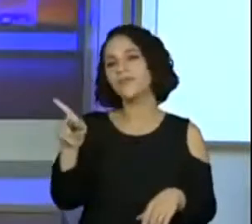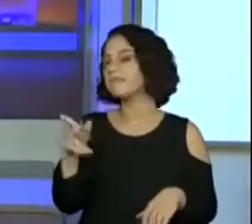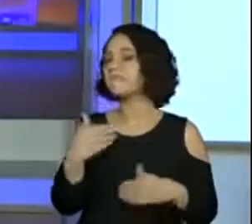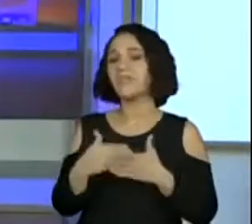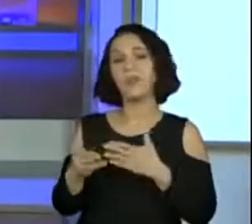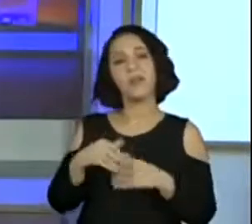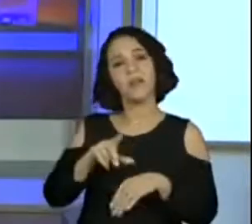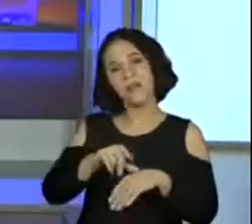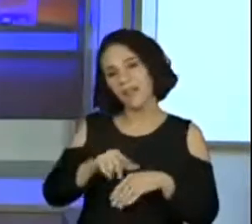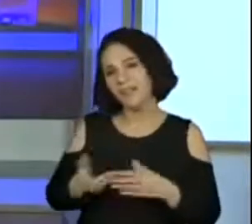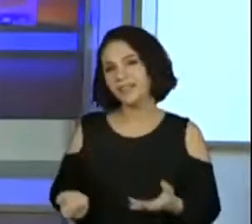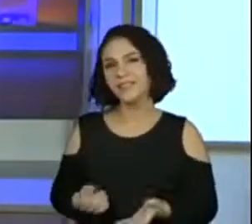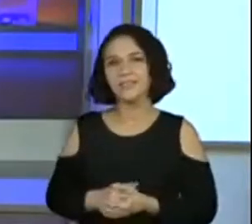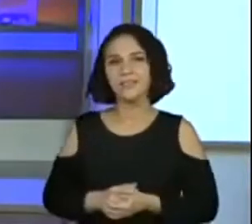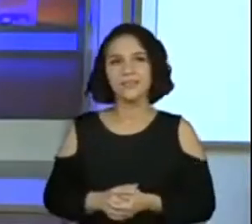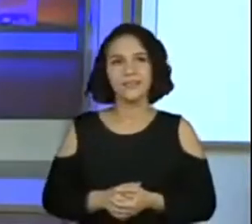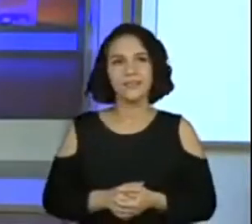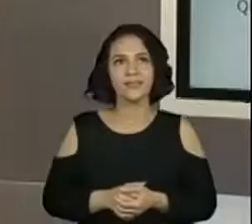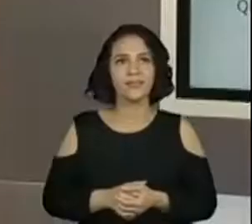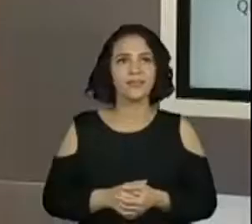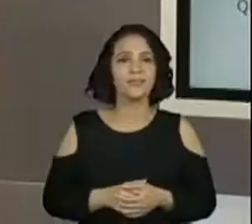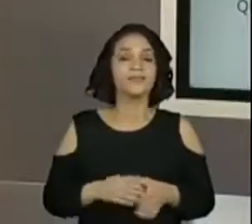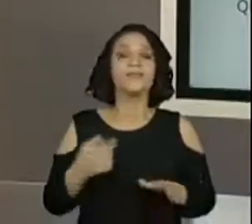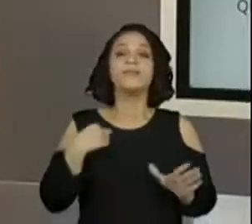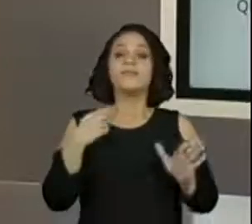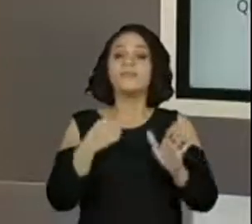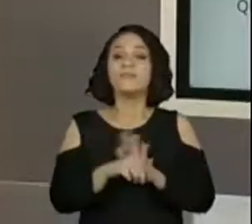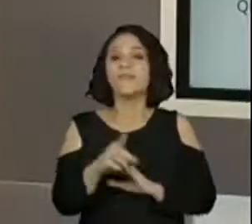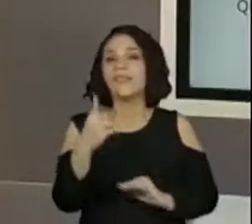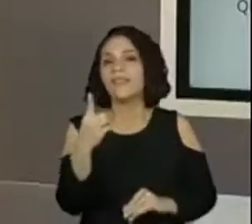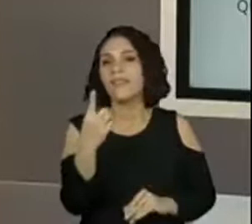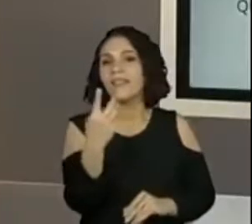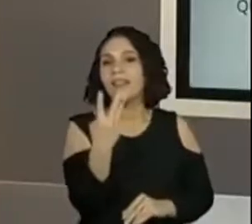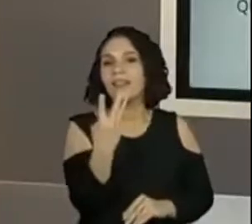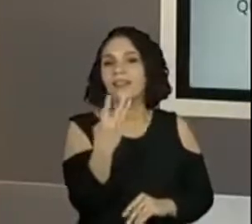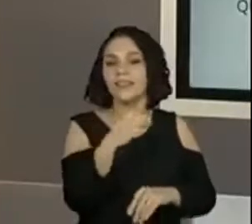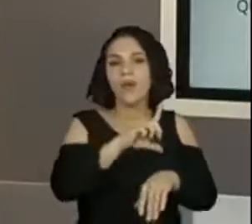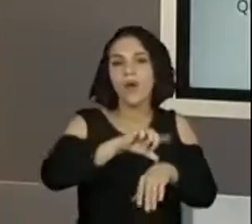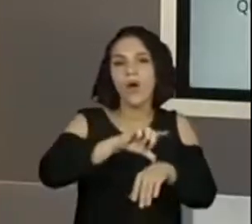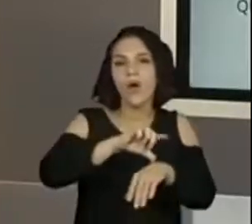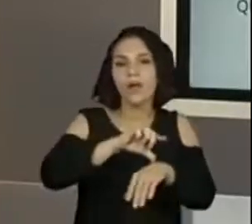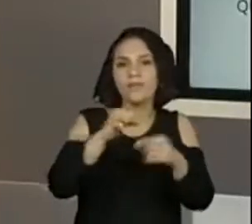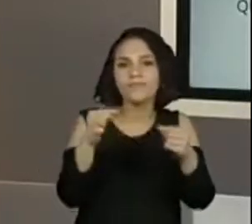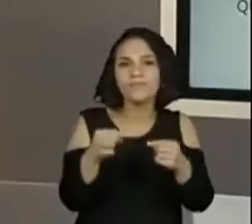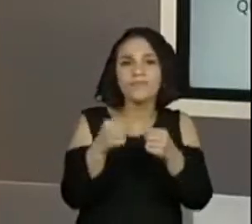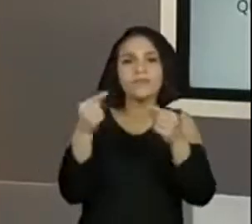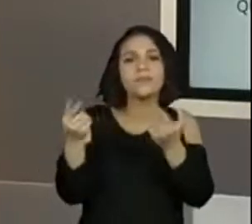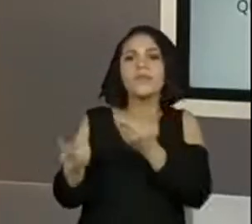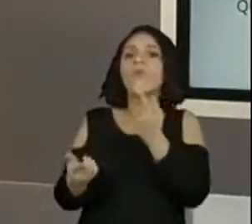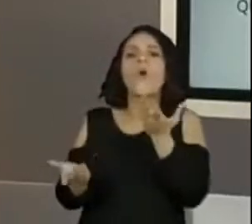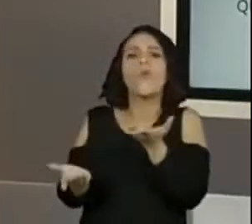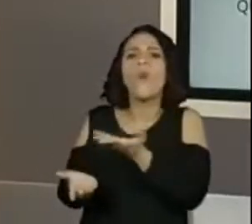É? Que horas são 13 horas? Que horas que a gente marca aqui no